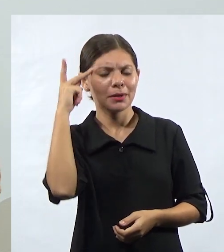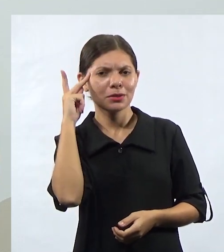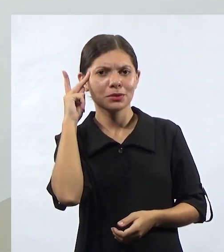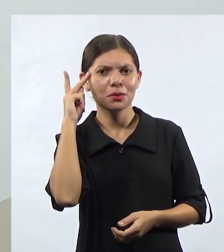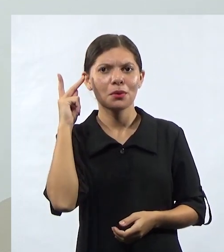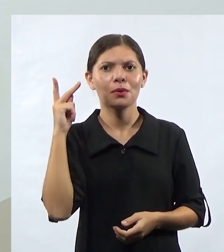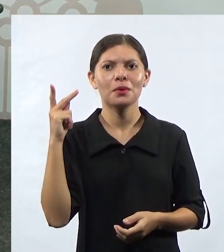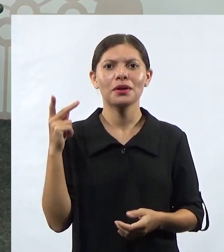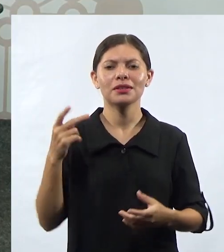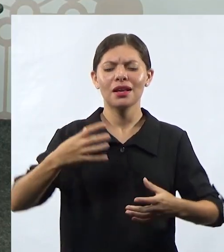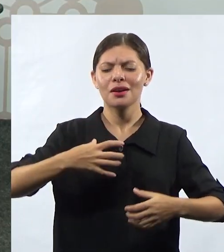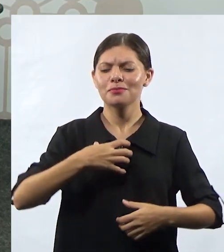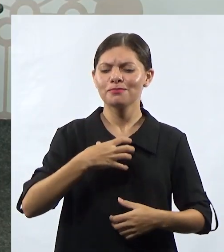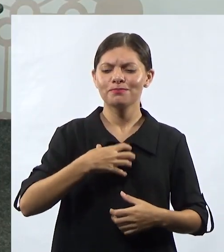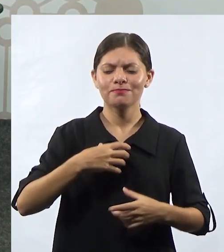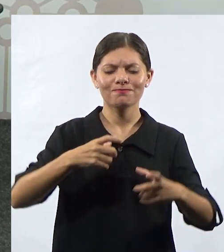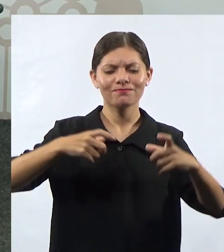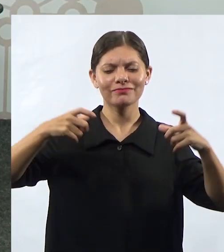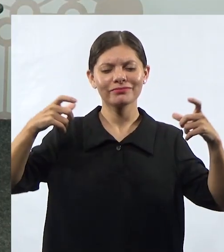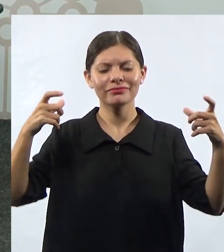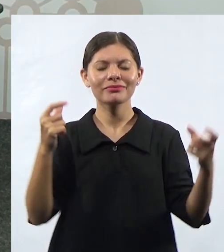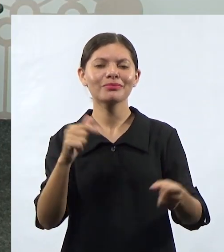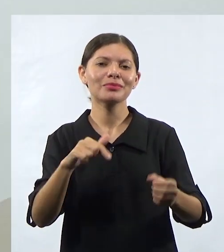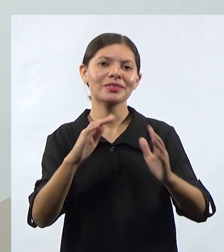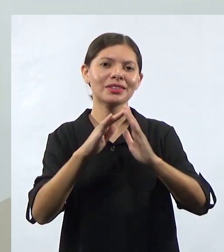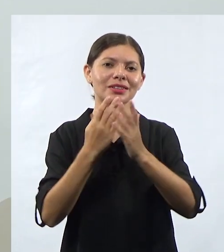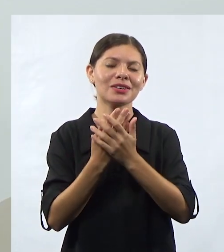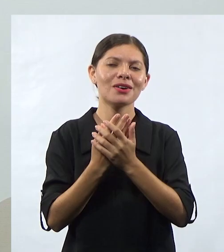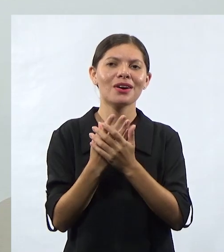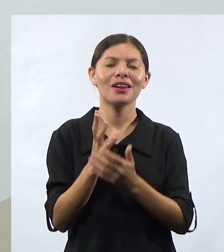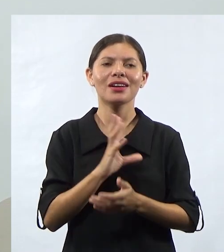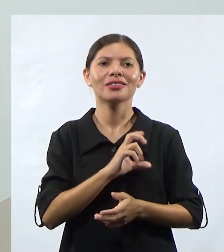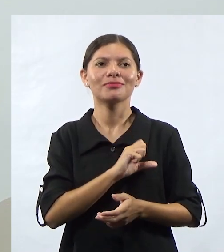uma emoção muito grande por essa escola. Elas